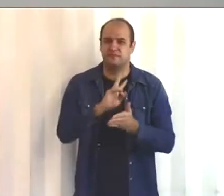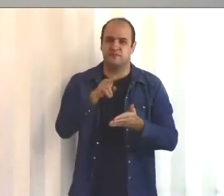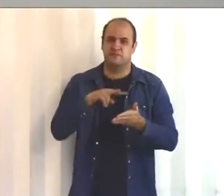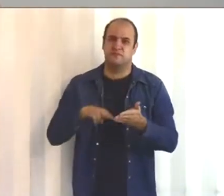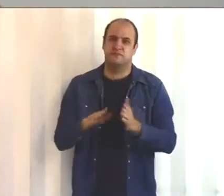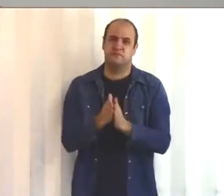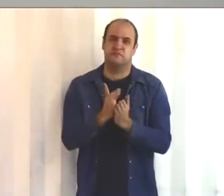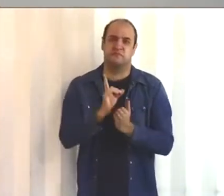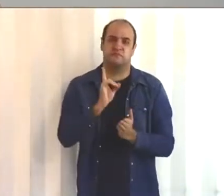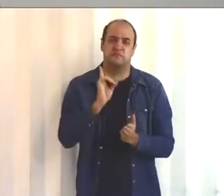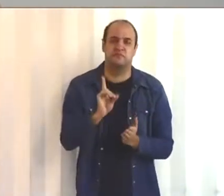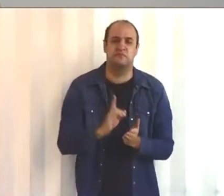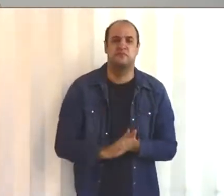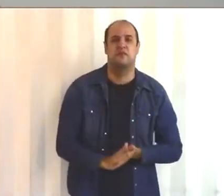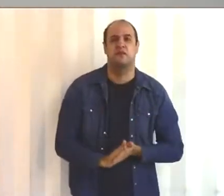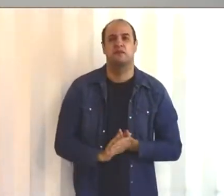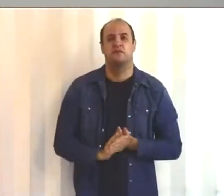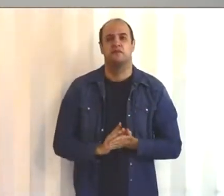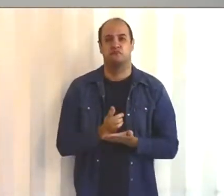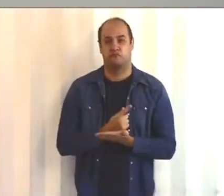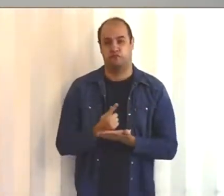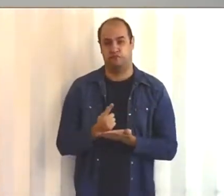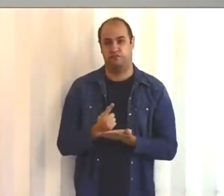as Escrituras no livro de